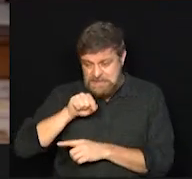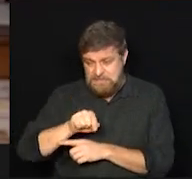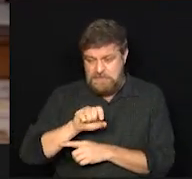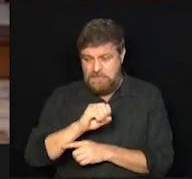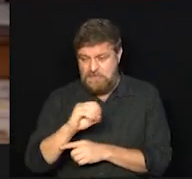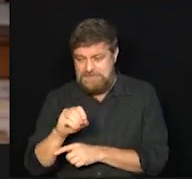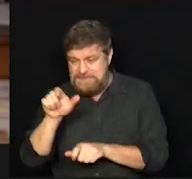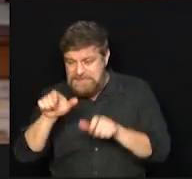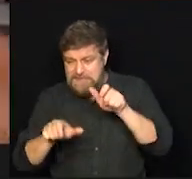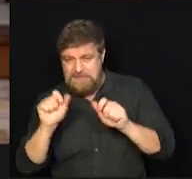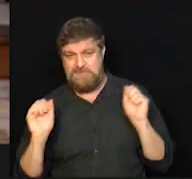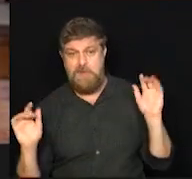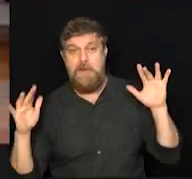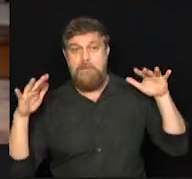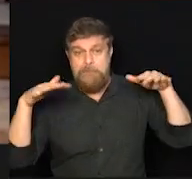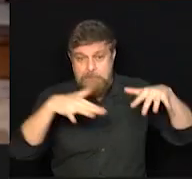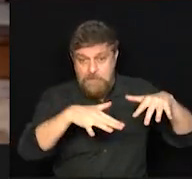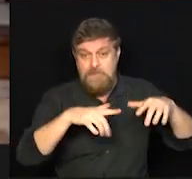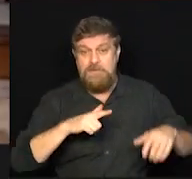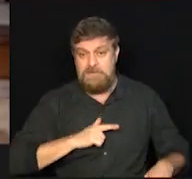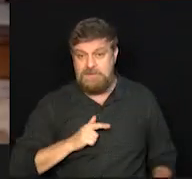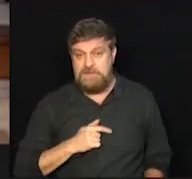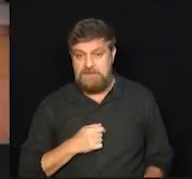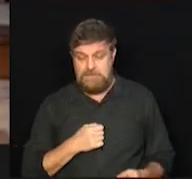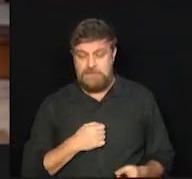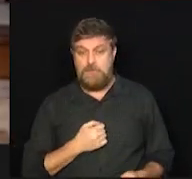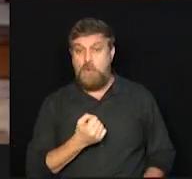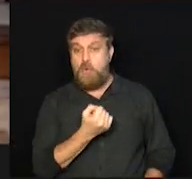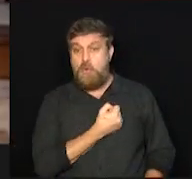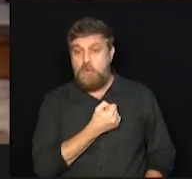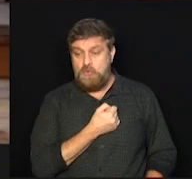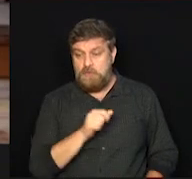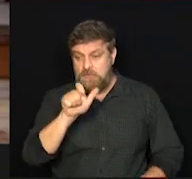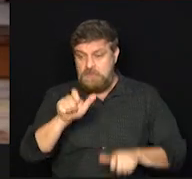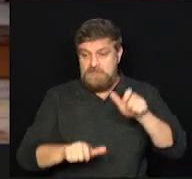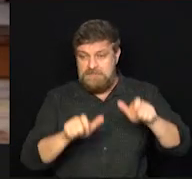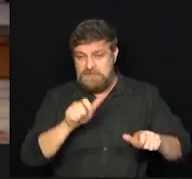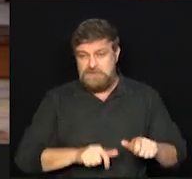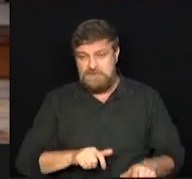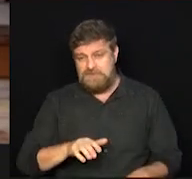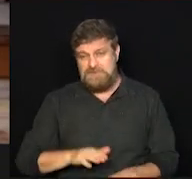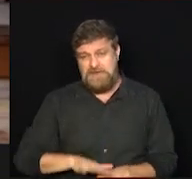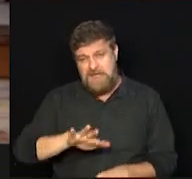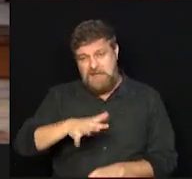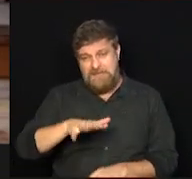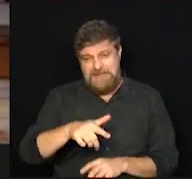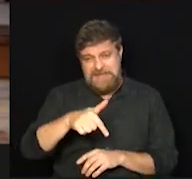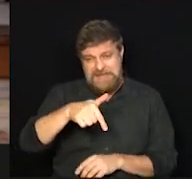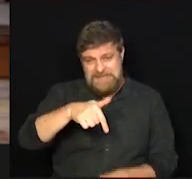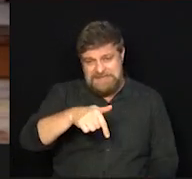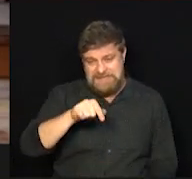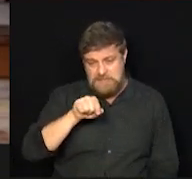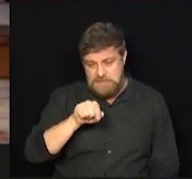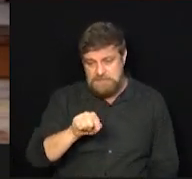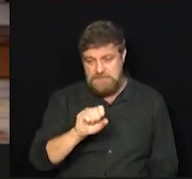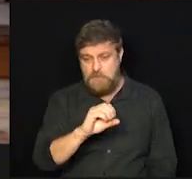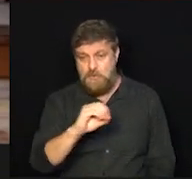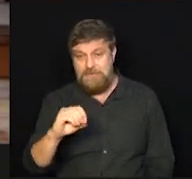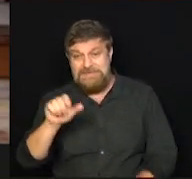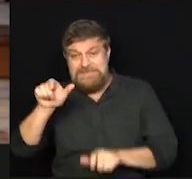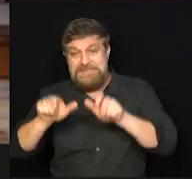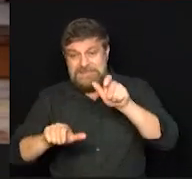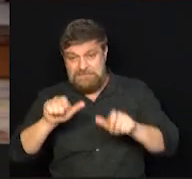pessoas que estiveram no casarão como público público contabilizado é possível que esse número seja maior ainda frequentando essa programação